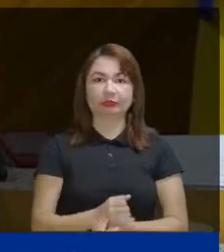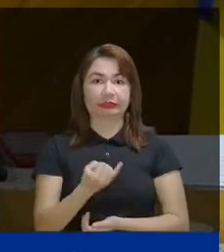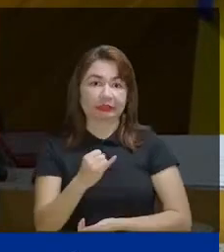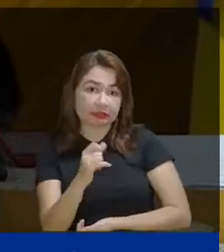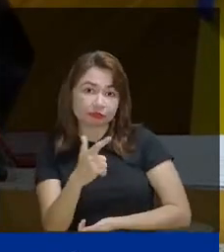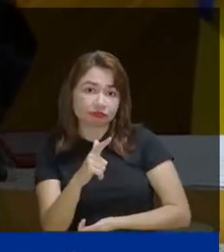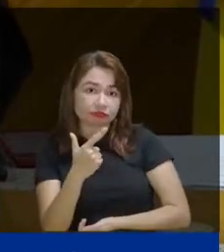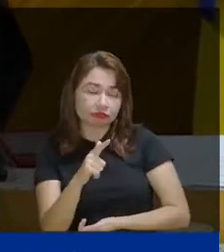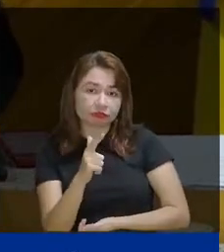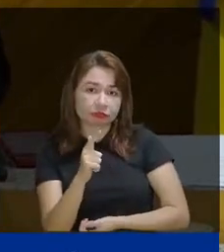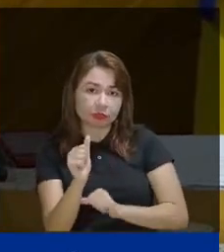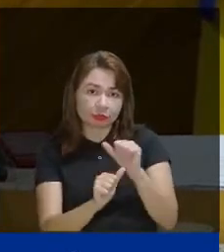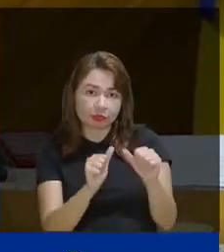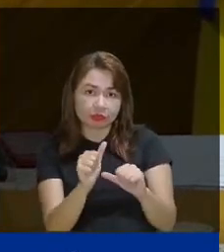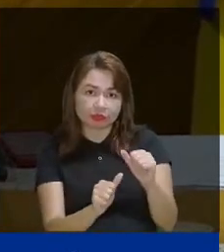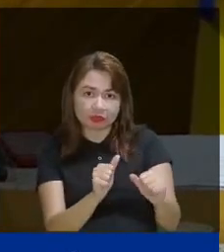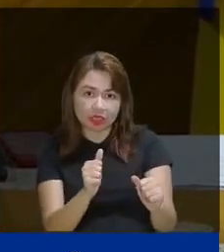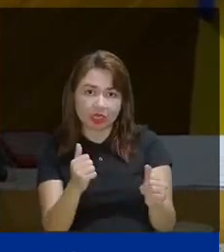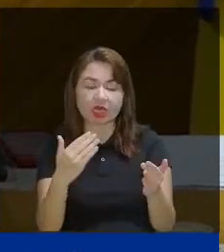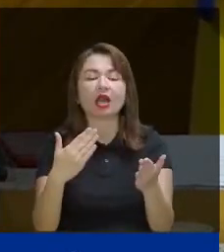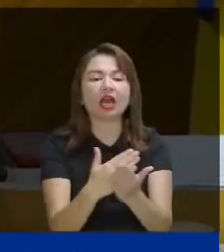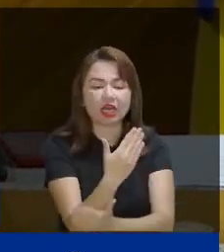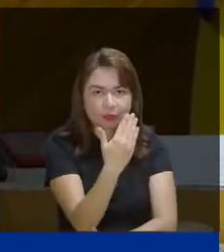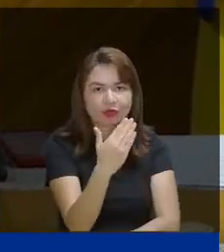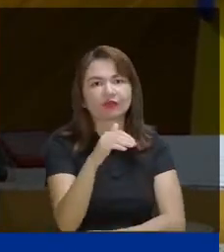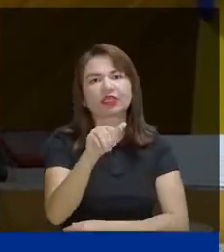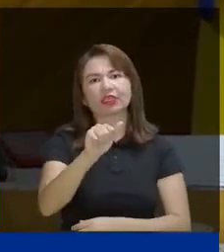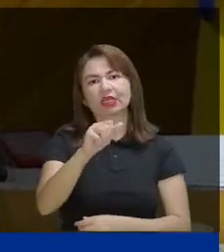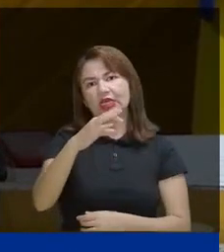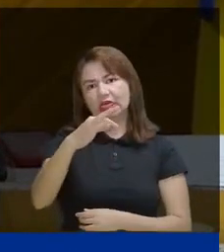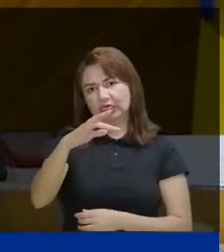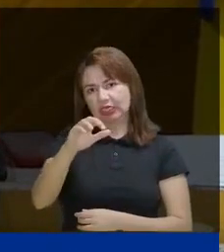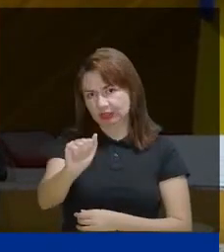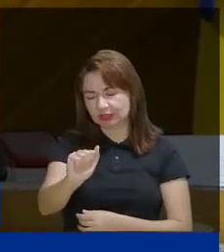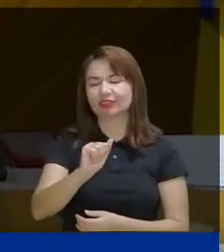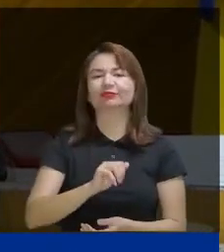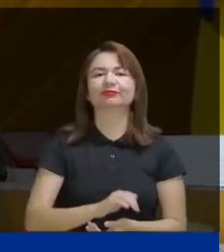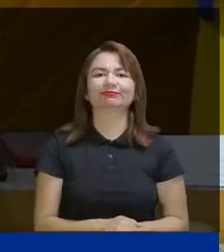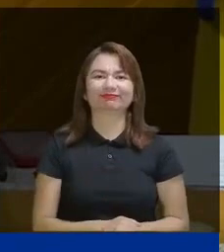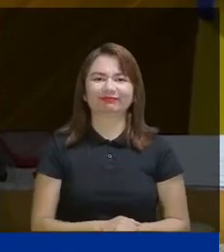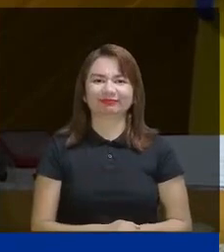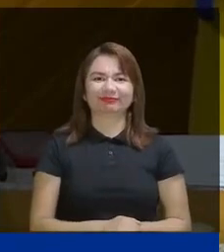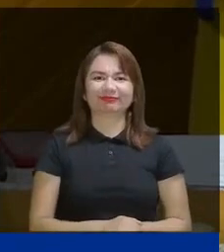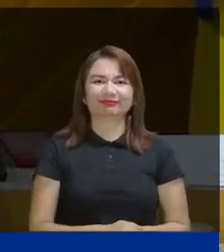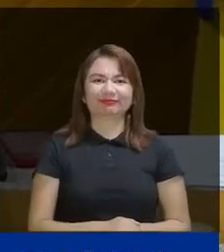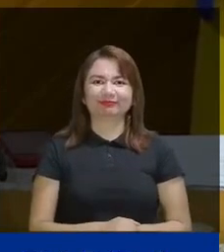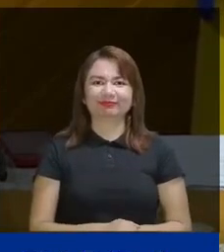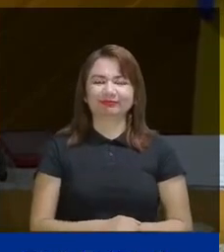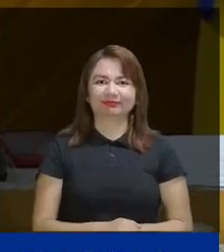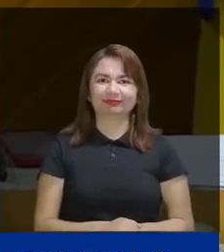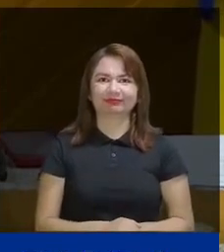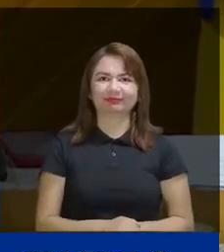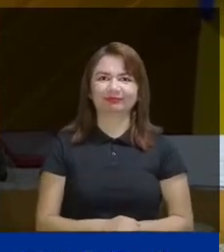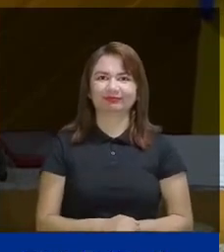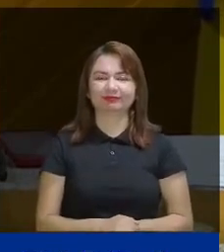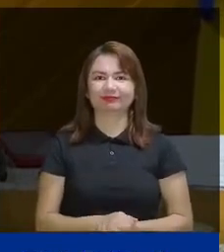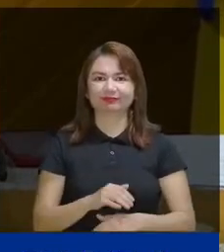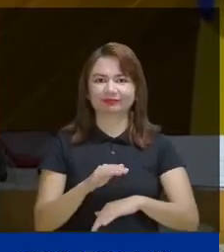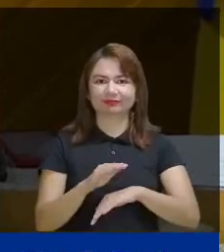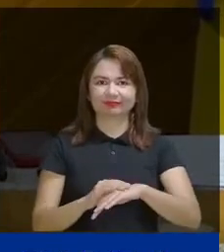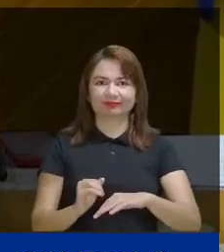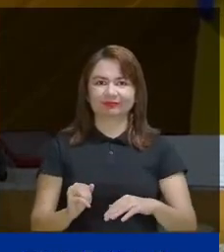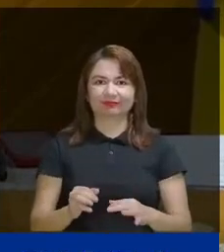necessidade de retificação, declaro aprovada. Ata aprovada. Chamo em